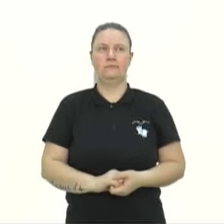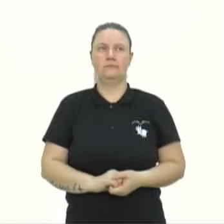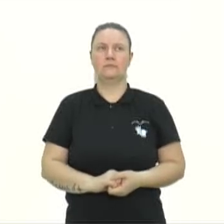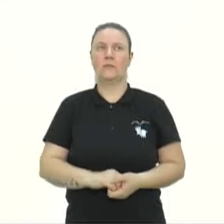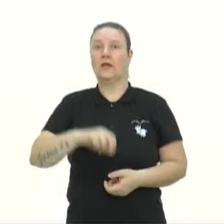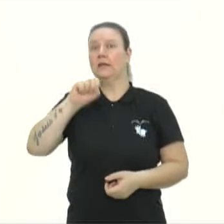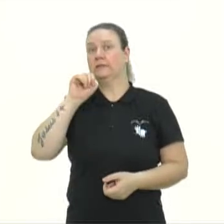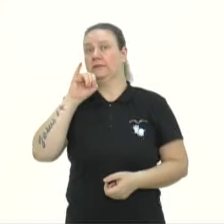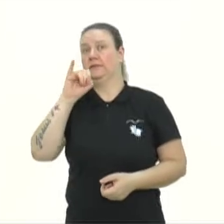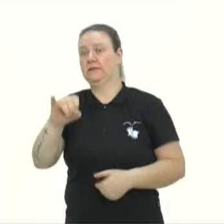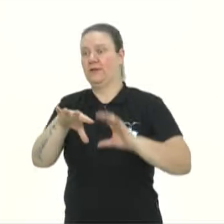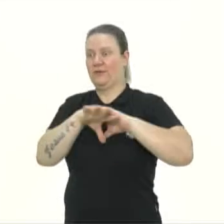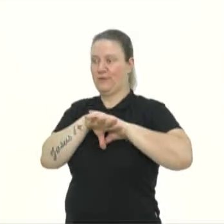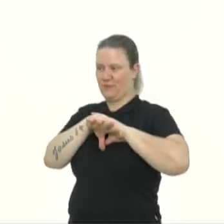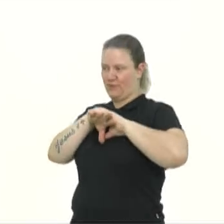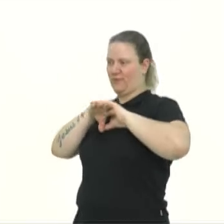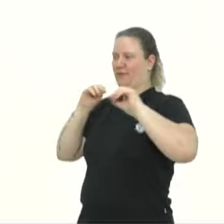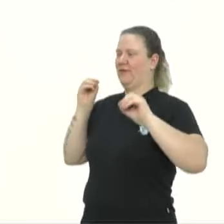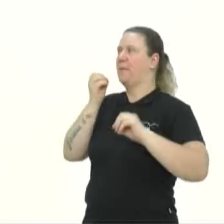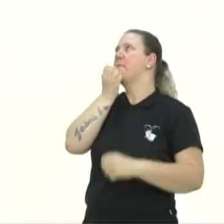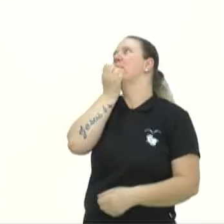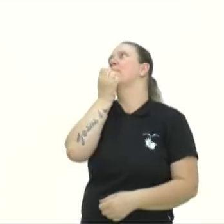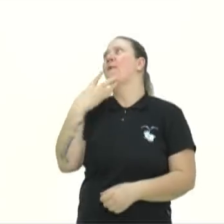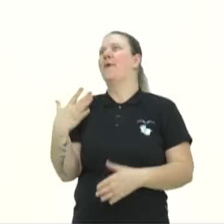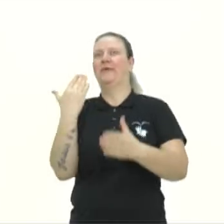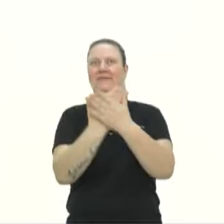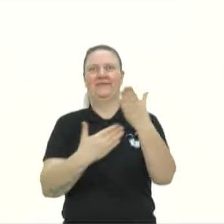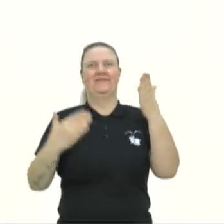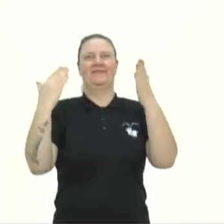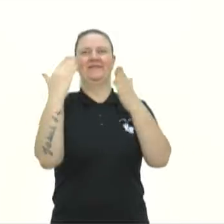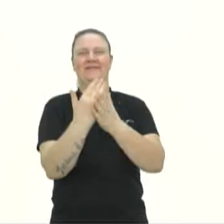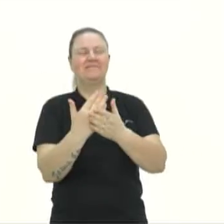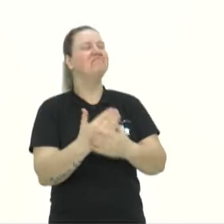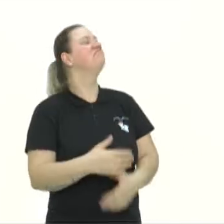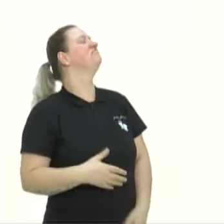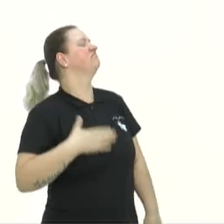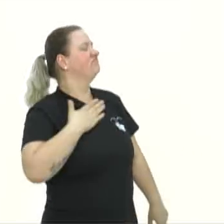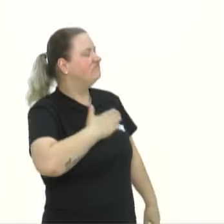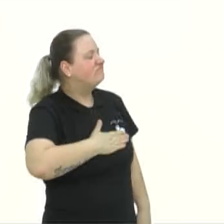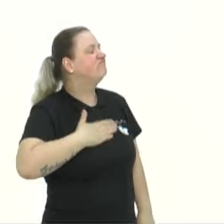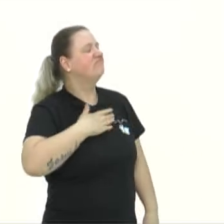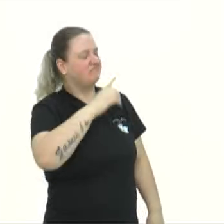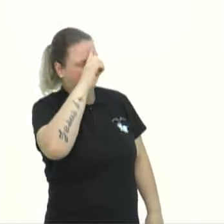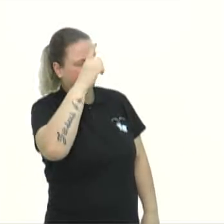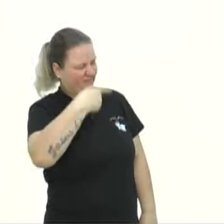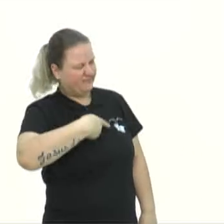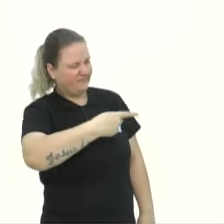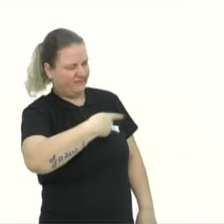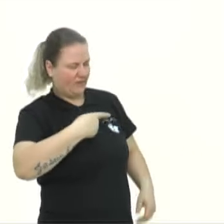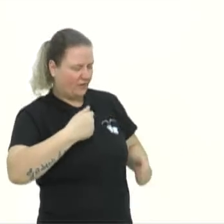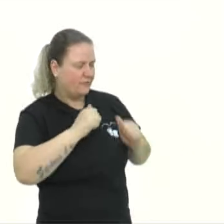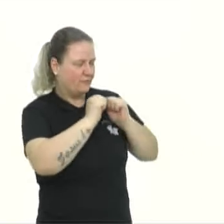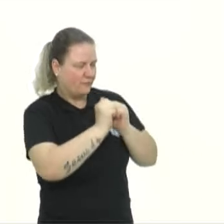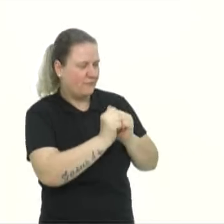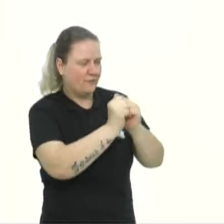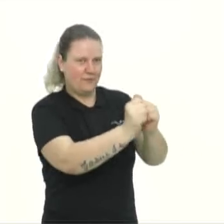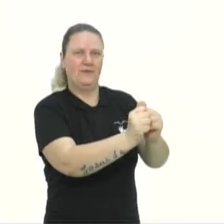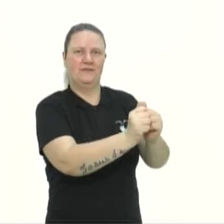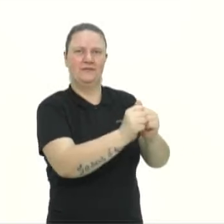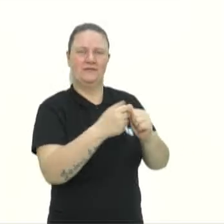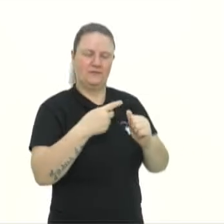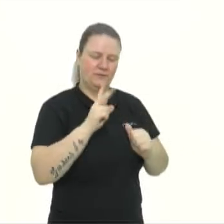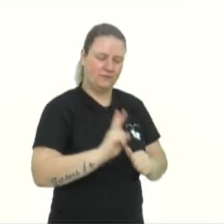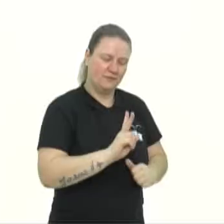Se curar, tá bom demais. O compadre gostou da ideia, tomou coragem e lá foram os dois.